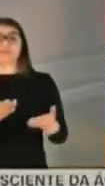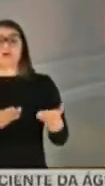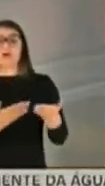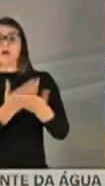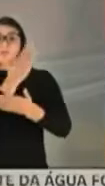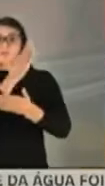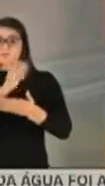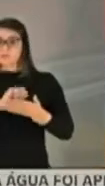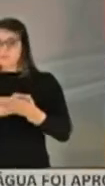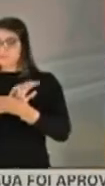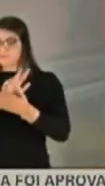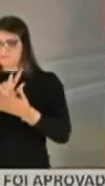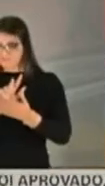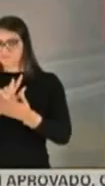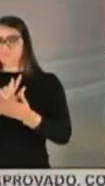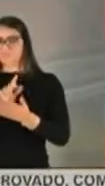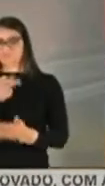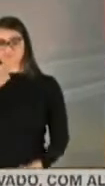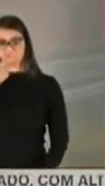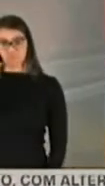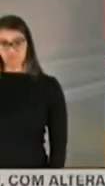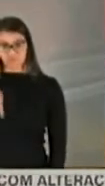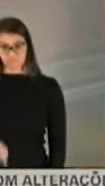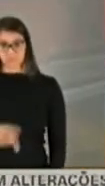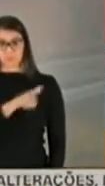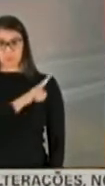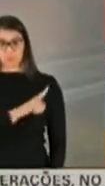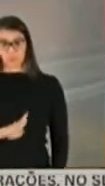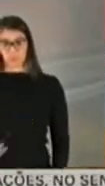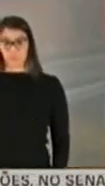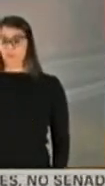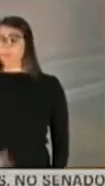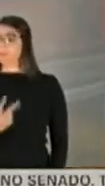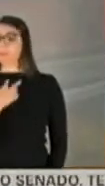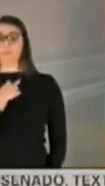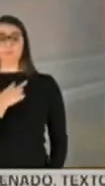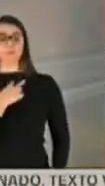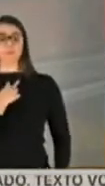Anvisa. Foi dito aqui que o governo não poderia